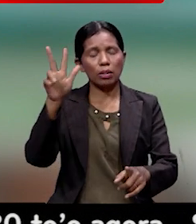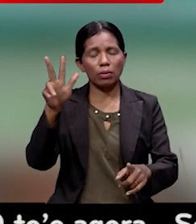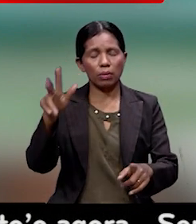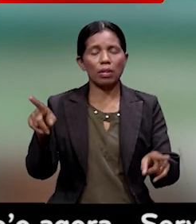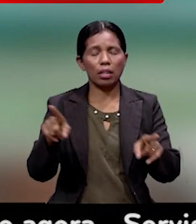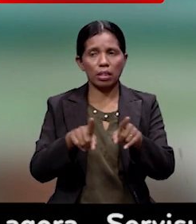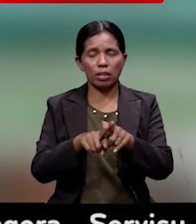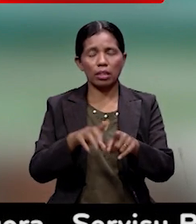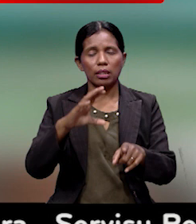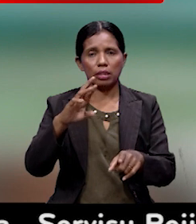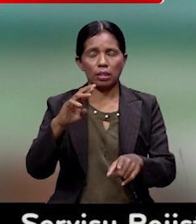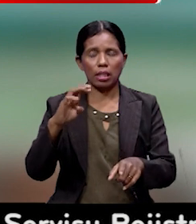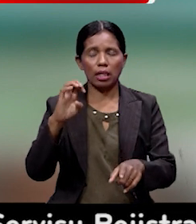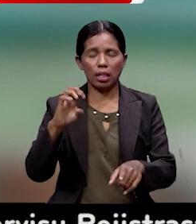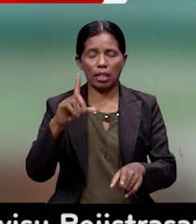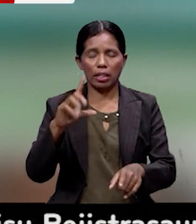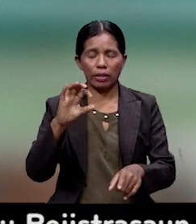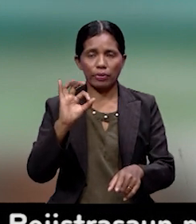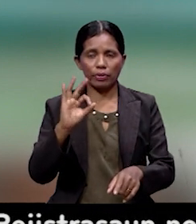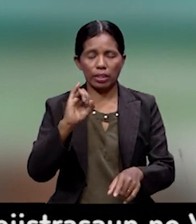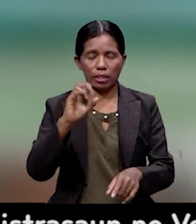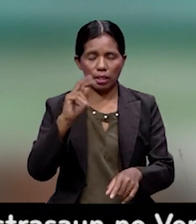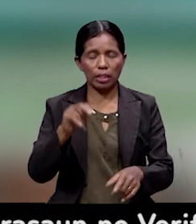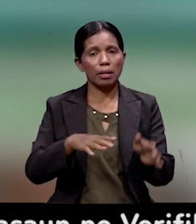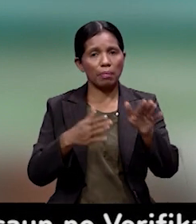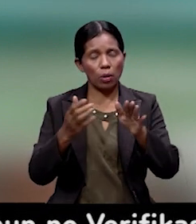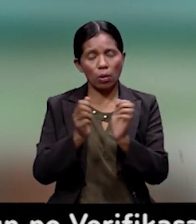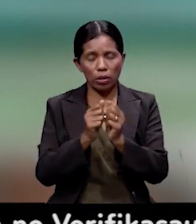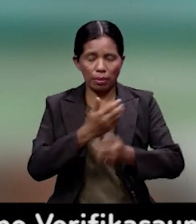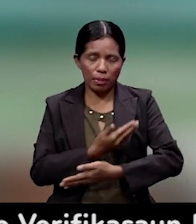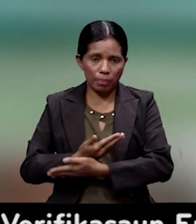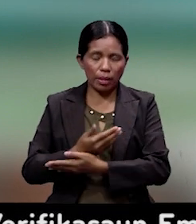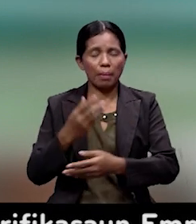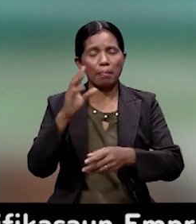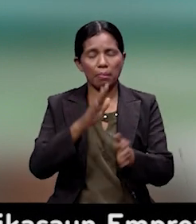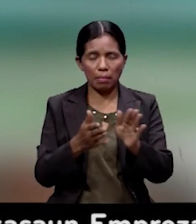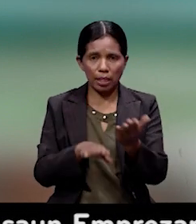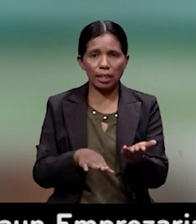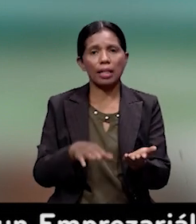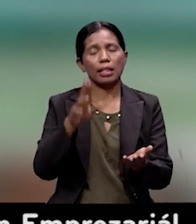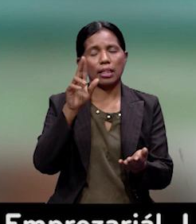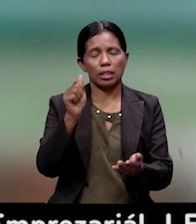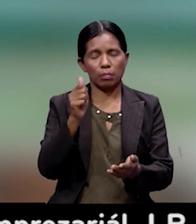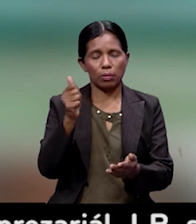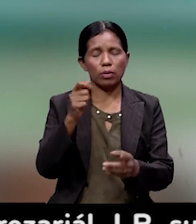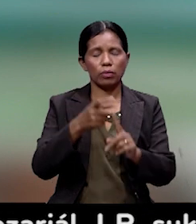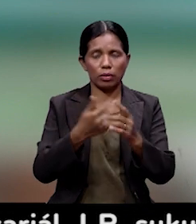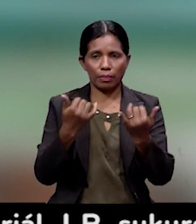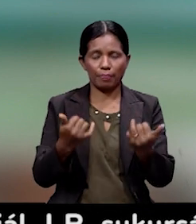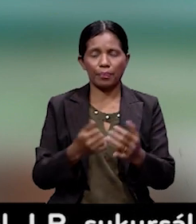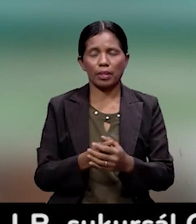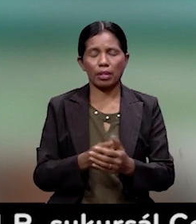Macanesan, Serafina Gomes, Rony Bebê, Mate e a Loron Sanulo Fulang, né? Inan ho bebê, né? A Coto Is e a